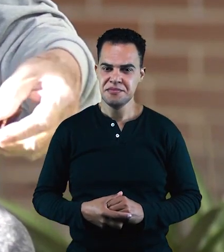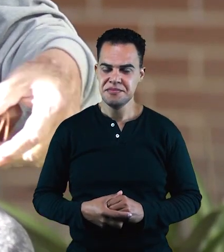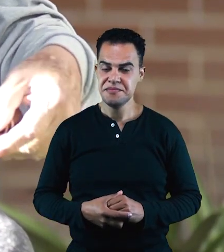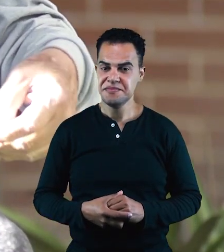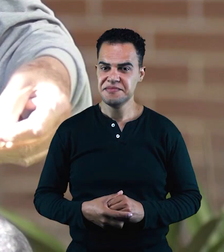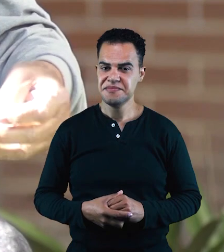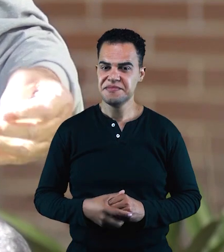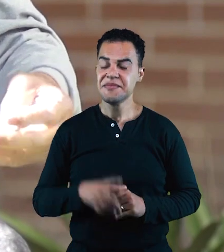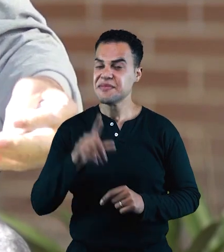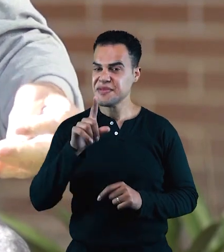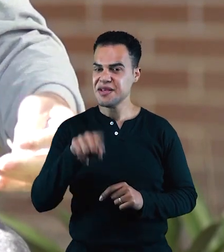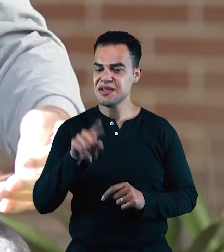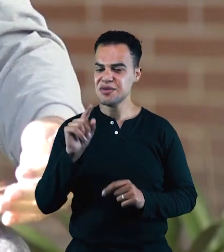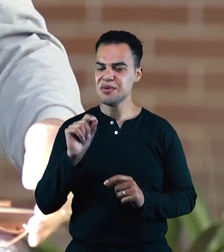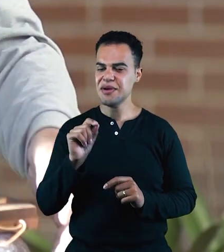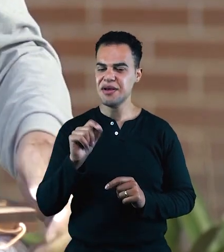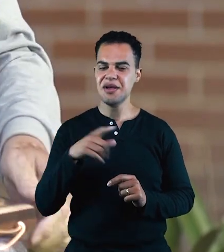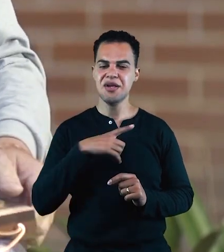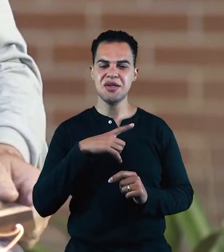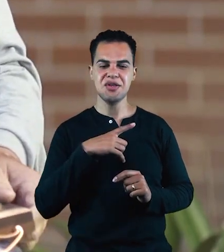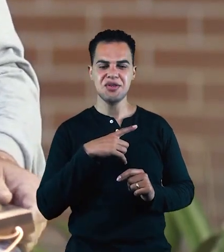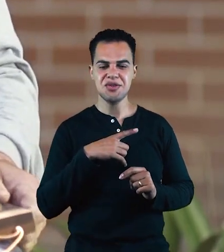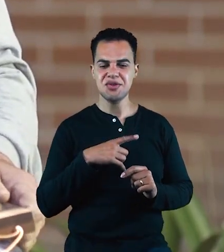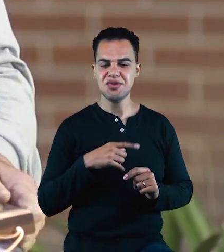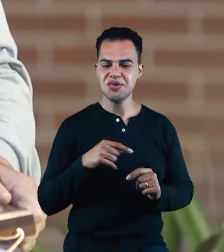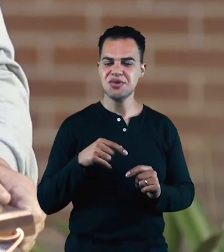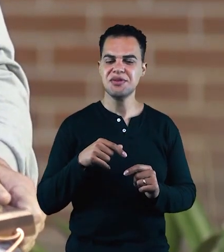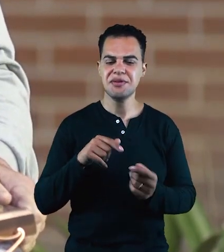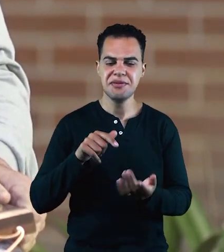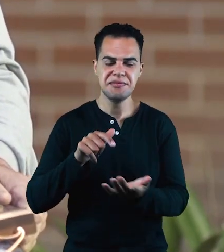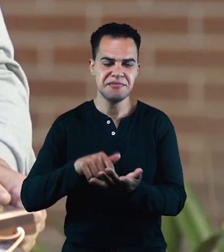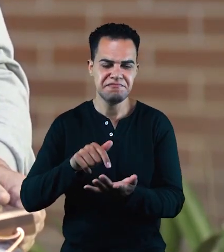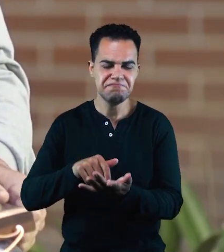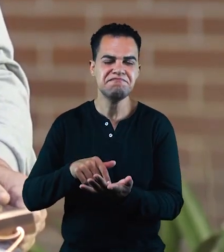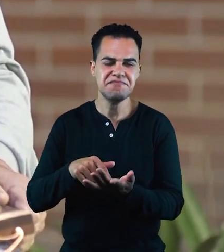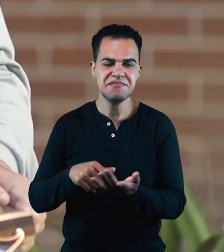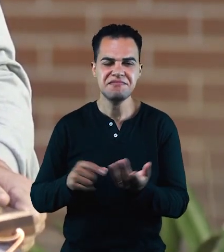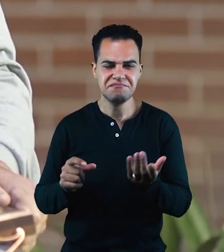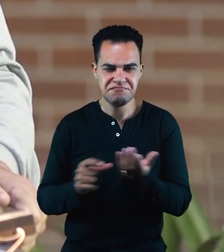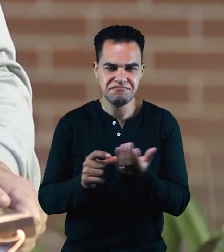Cordeiro. Esse aqui tinha umas pilhas que ele dava sinal.